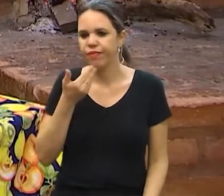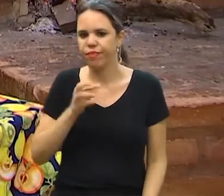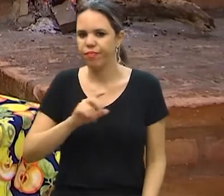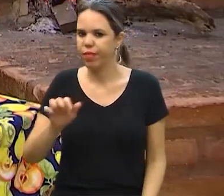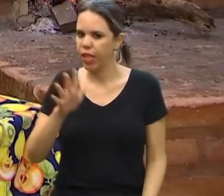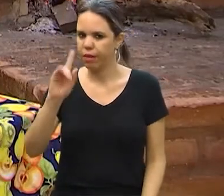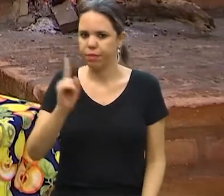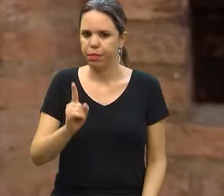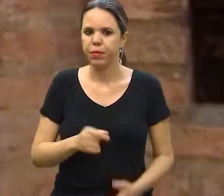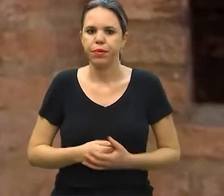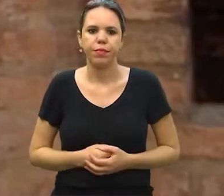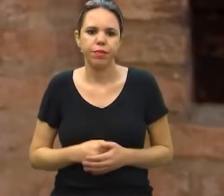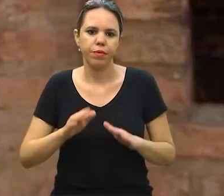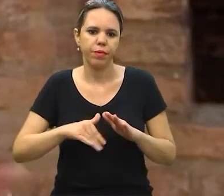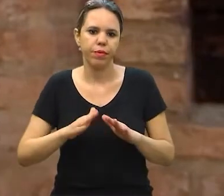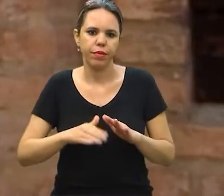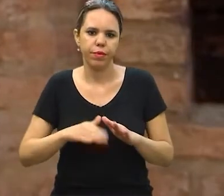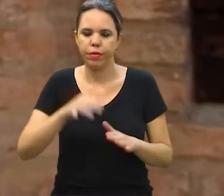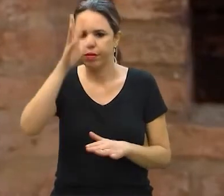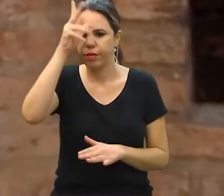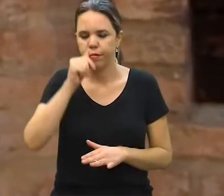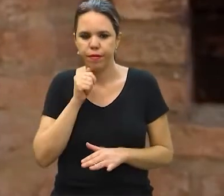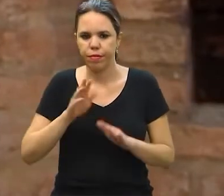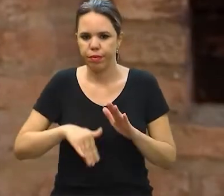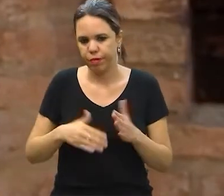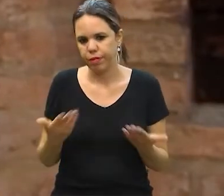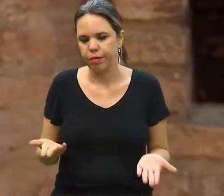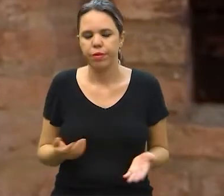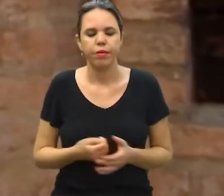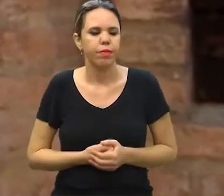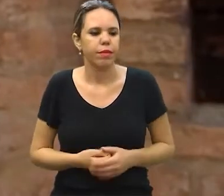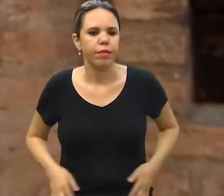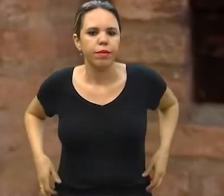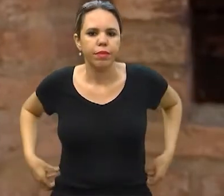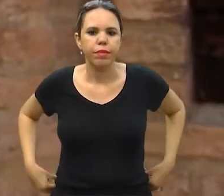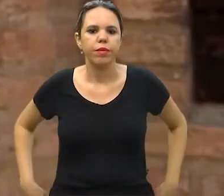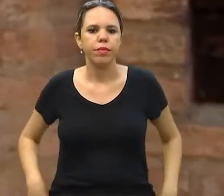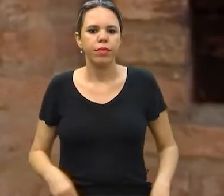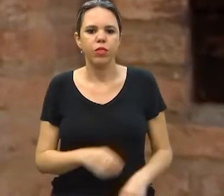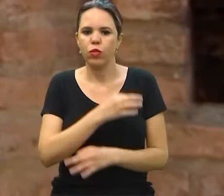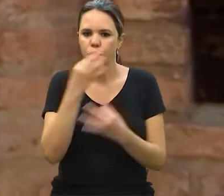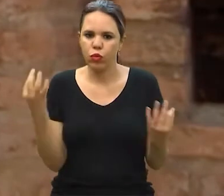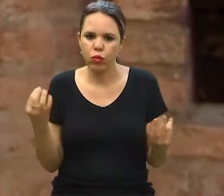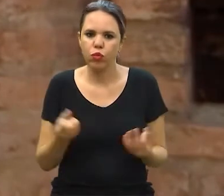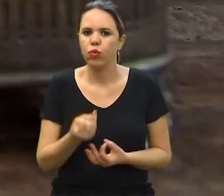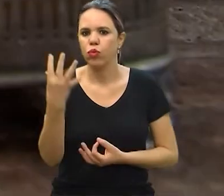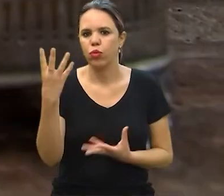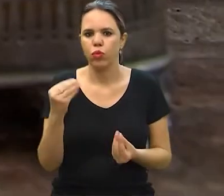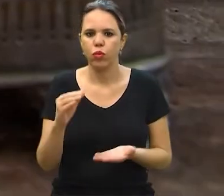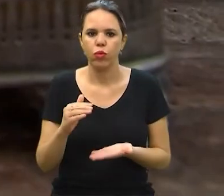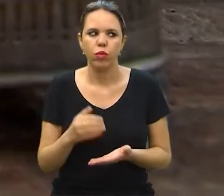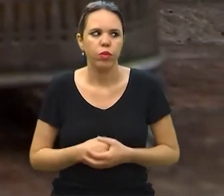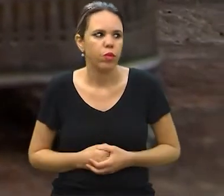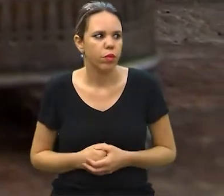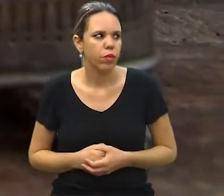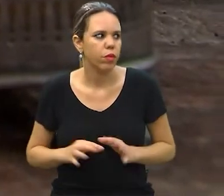não é caro. Não é caro, é super barato, o frango tá mais em conta, né? Então, assim, uma receita ótima, rende bastante.